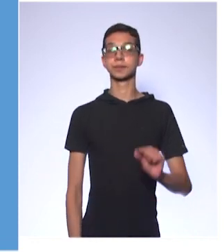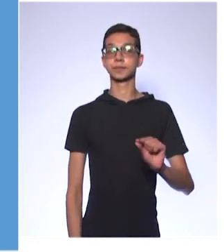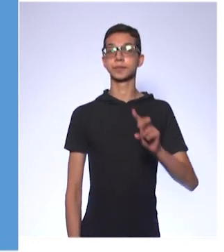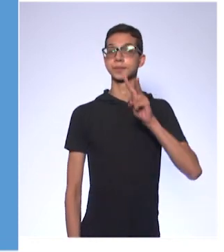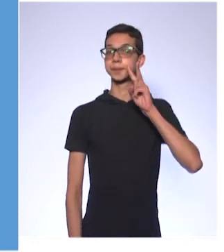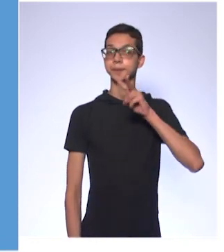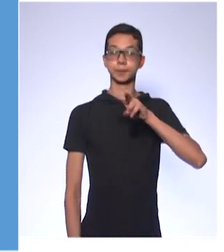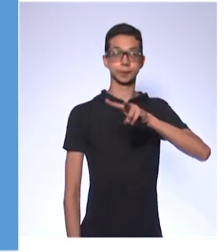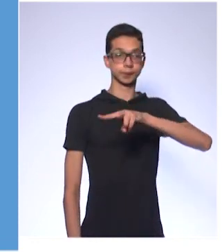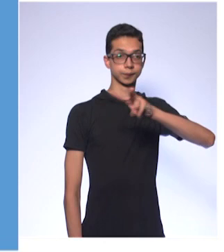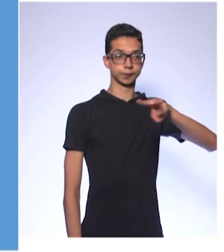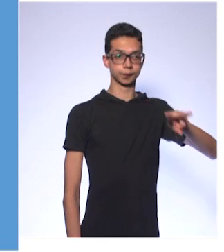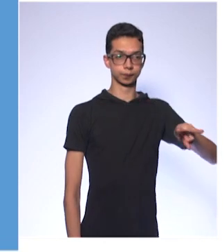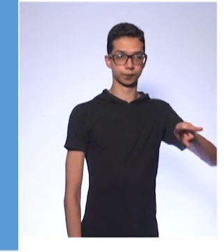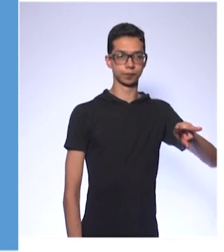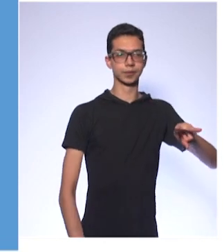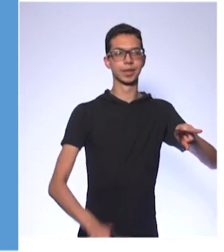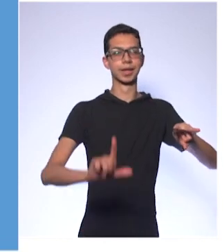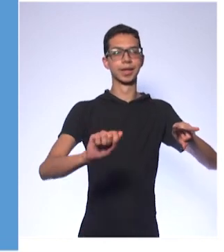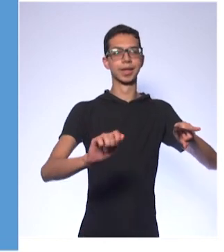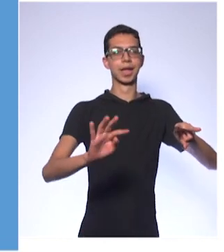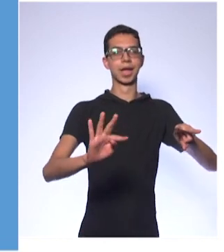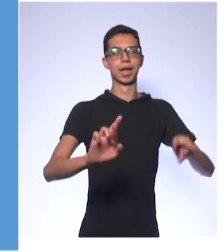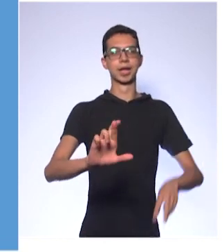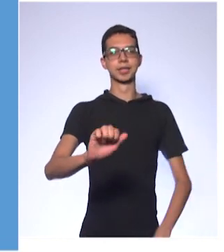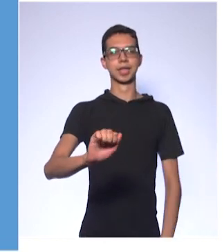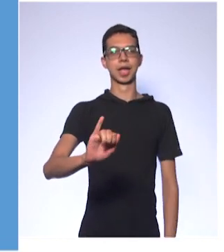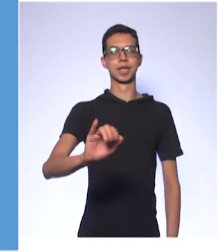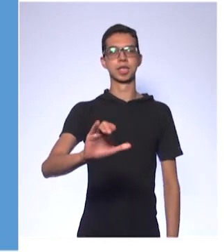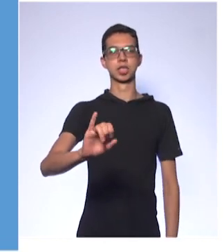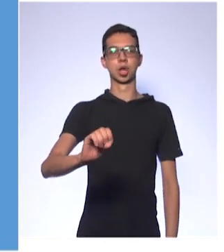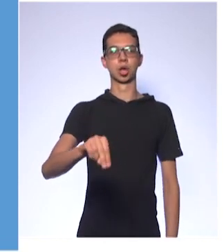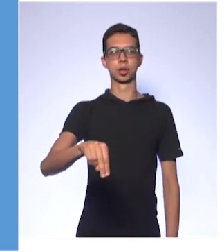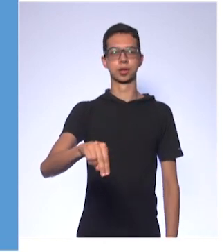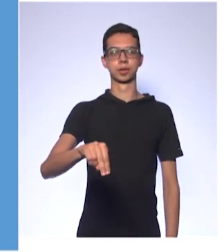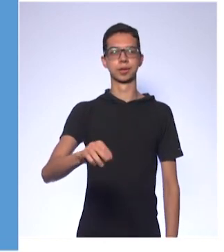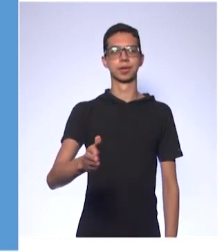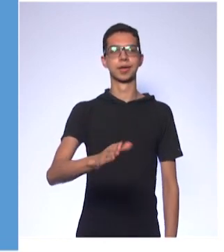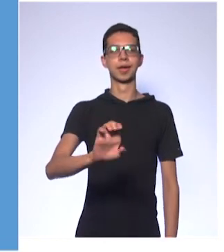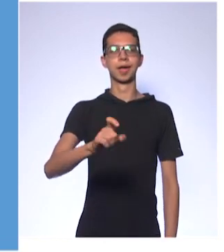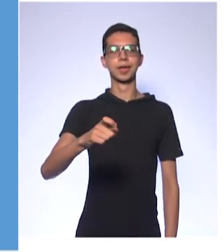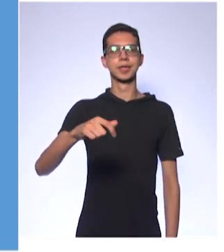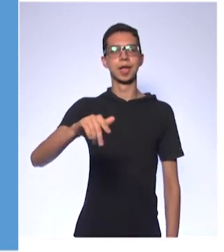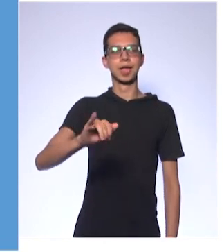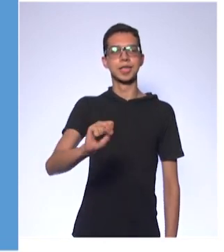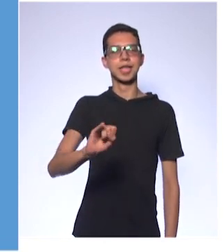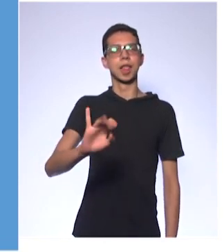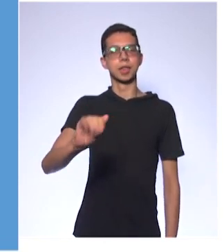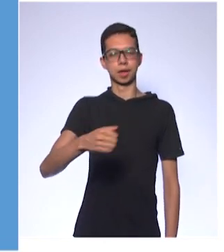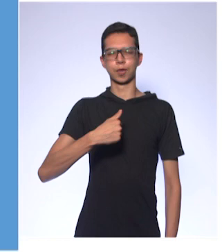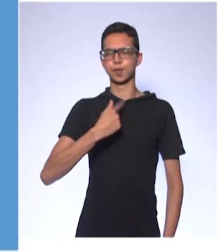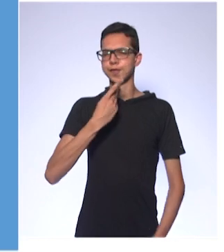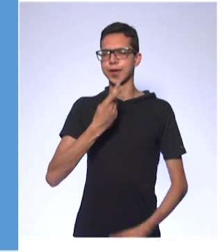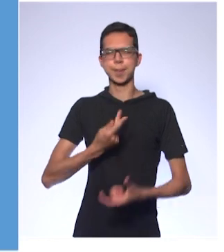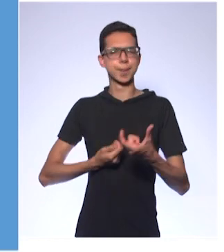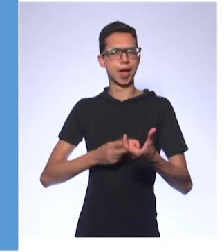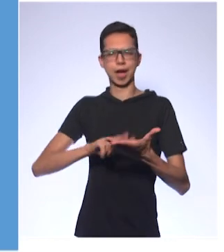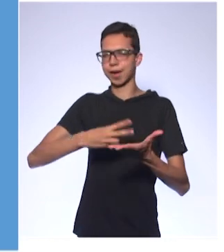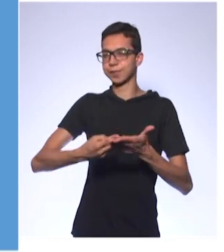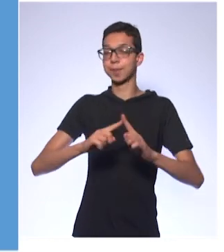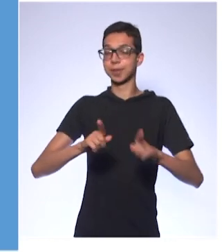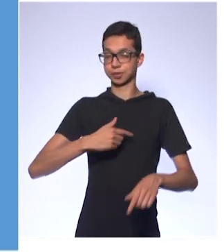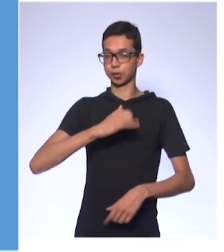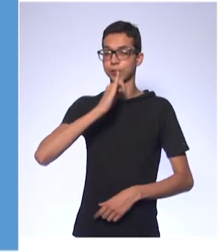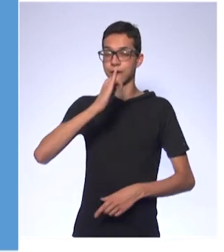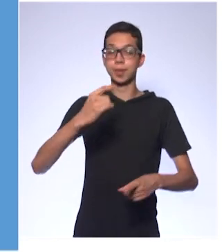La traición exquisita. É sobre essa palavra aí eu vou falar, tá bom? Eu falei que não ia traduzir muito, mas essa palavra aí eu vou falar para vocês. Por